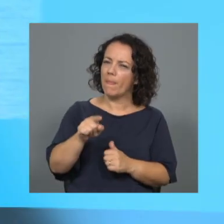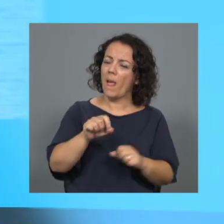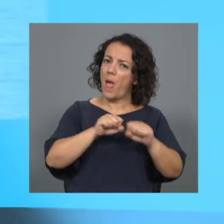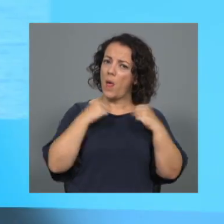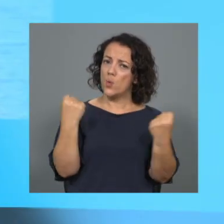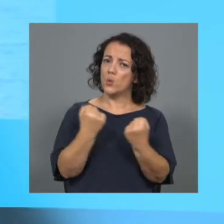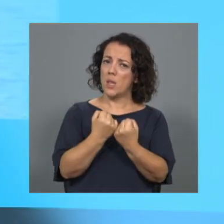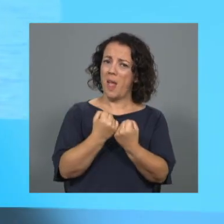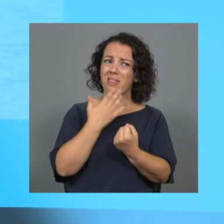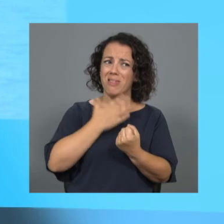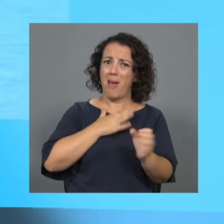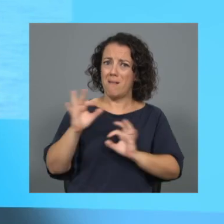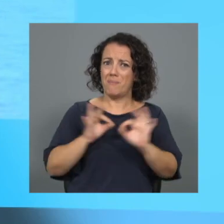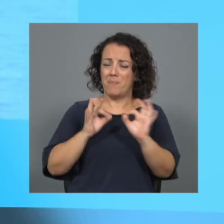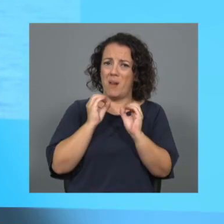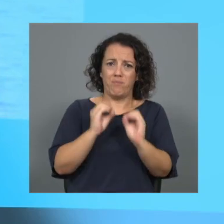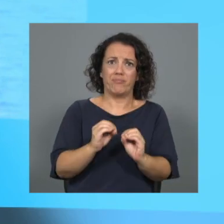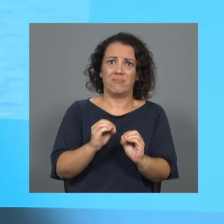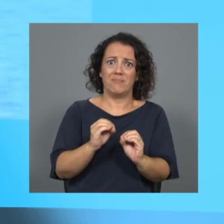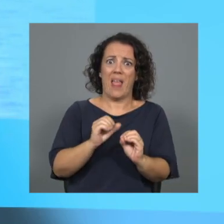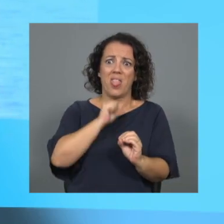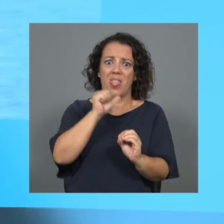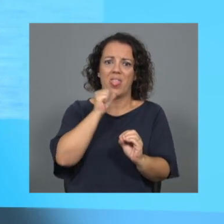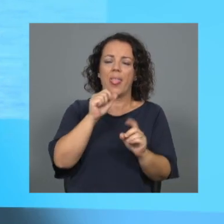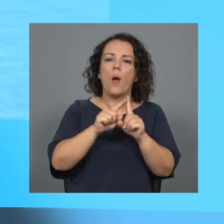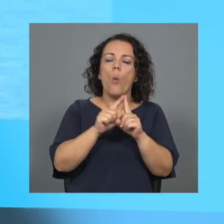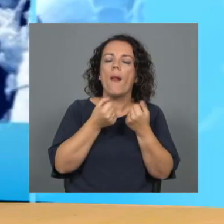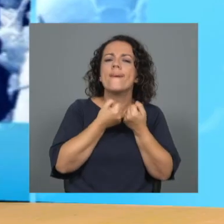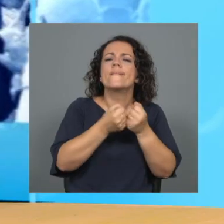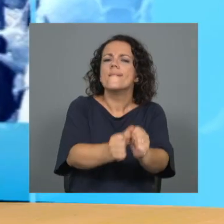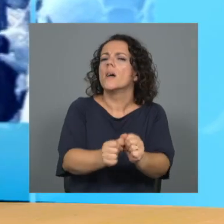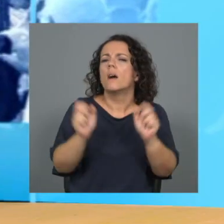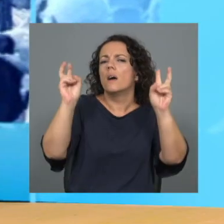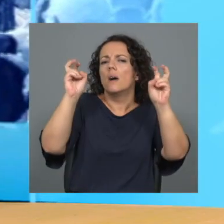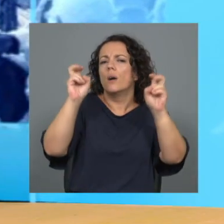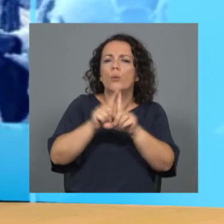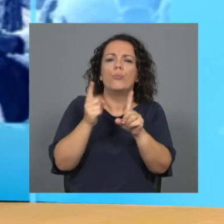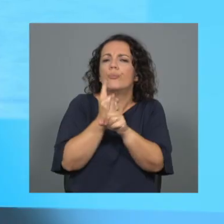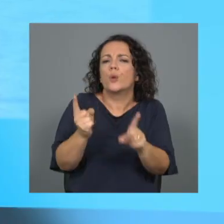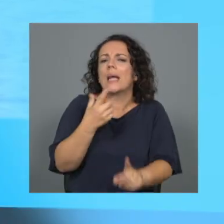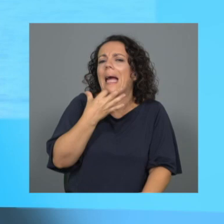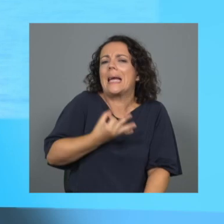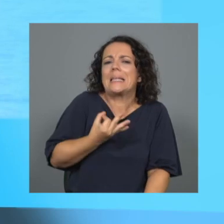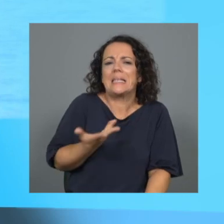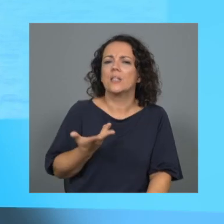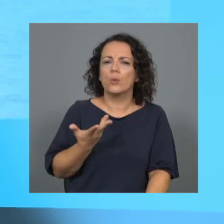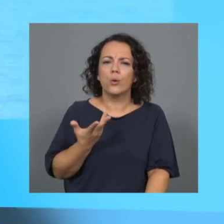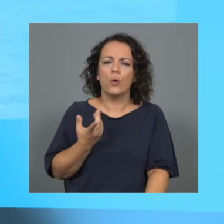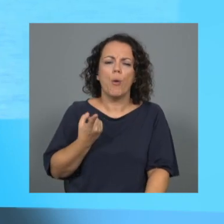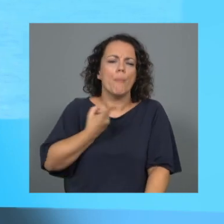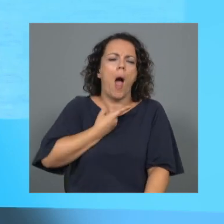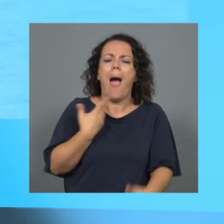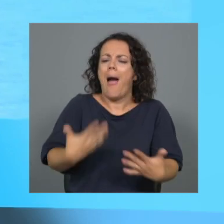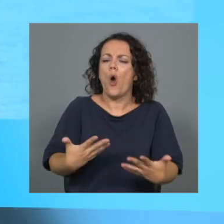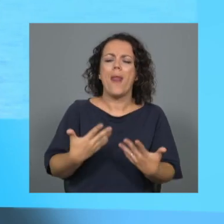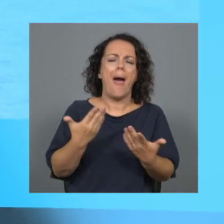não nos prepara minimamente. Aliás, a tendência é esconder ao máximo porque acreditamos muito que hoje temos soluções